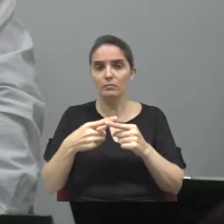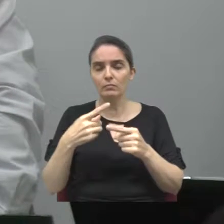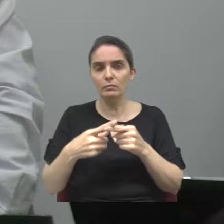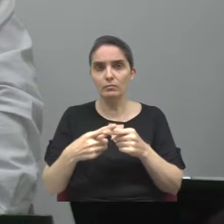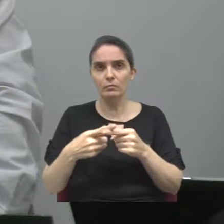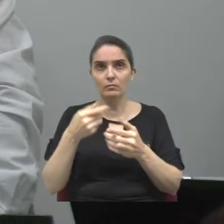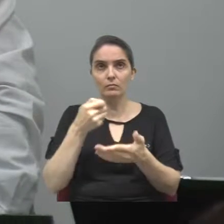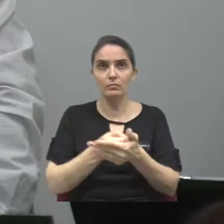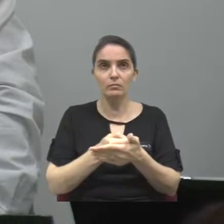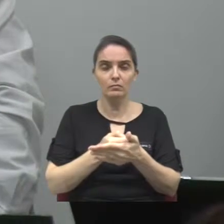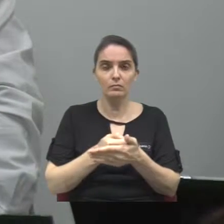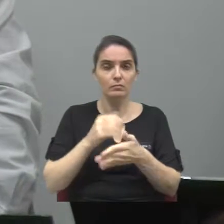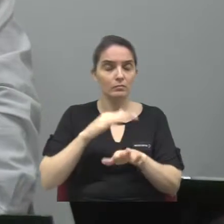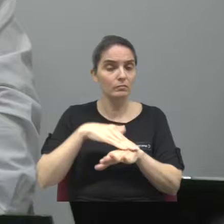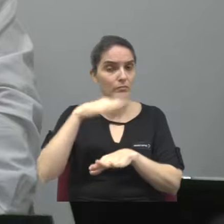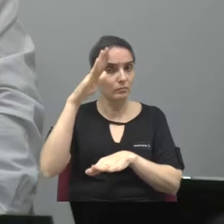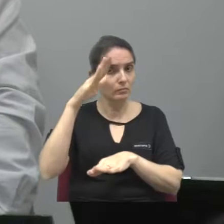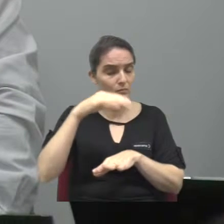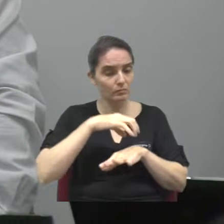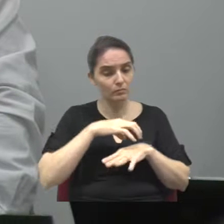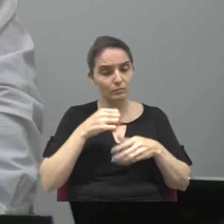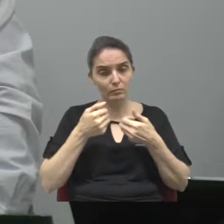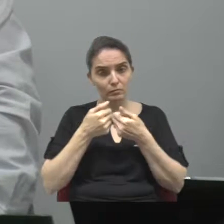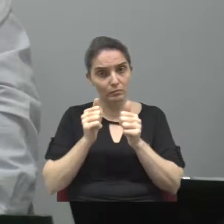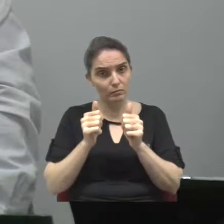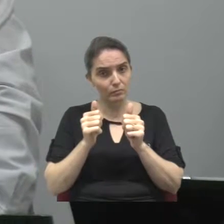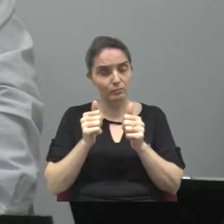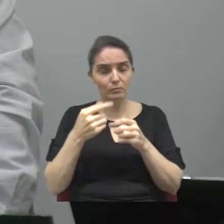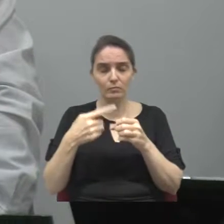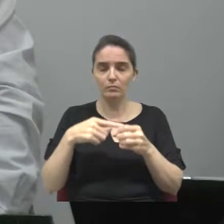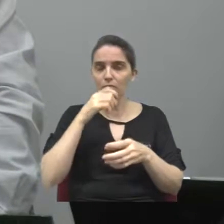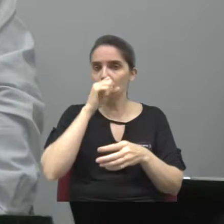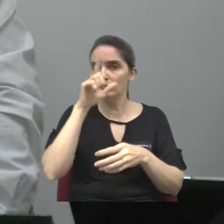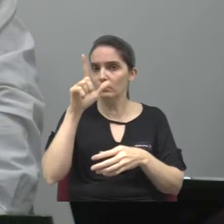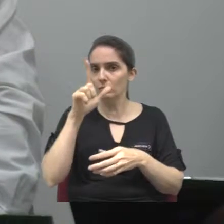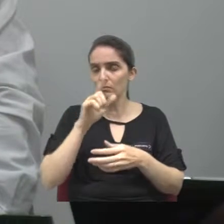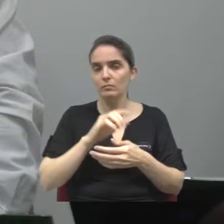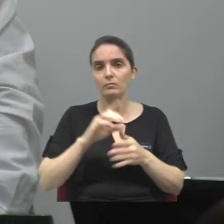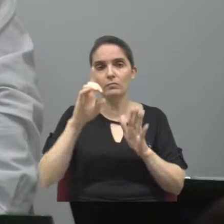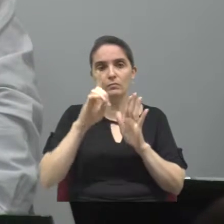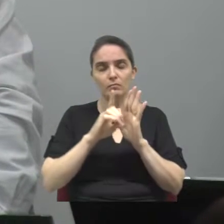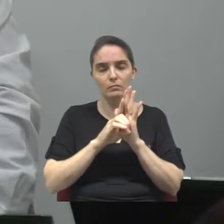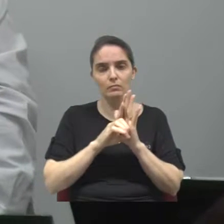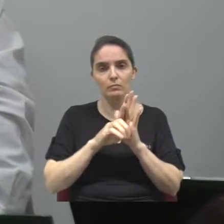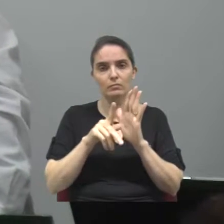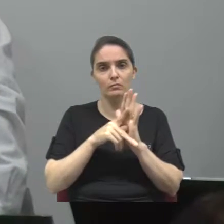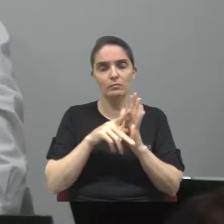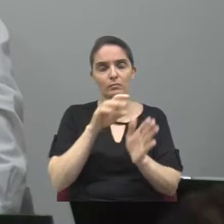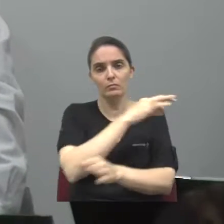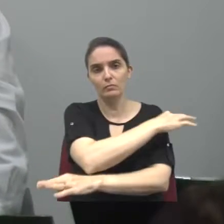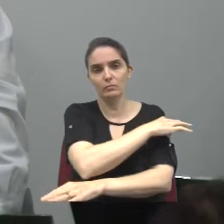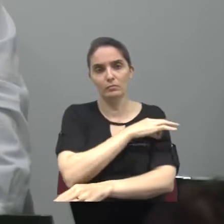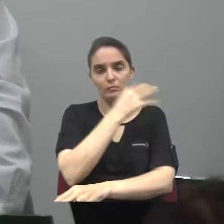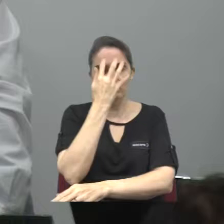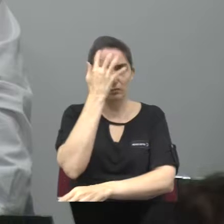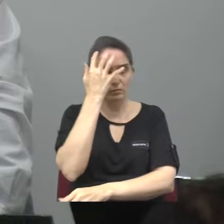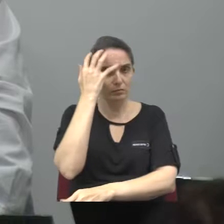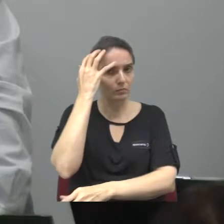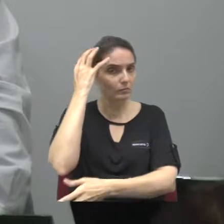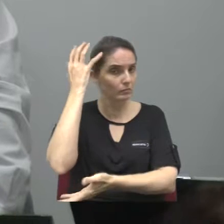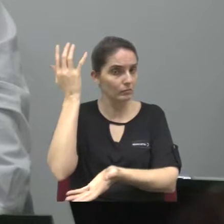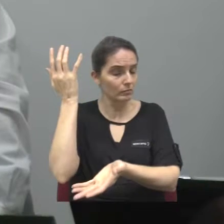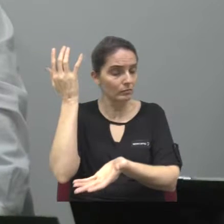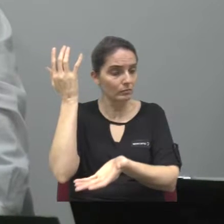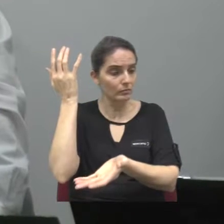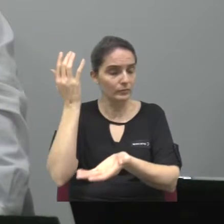de tarifa do transporte coletivo de Limeira por meio do decreto do prefeito Mário Celso Botion. Eu